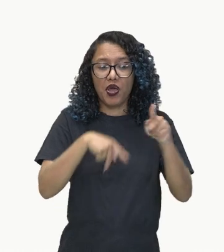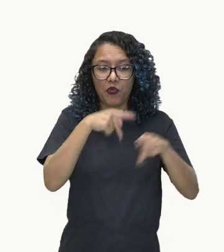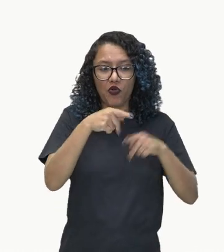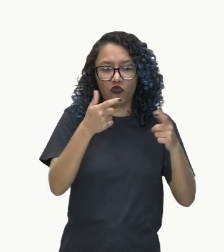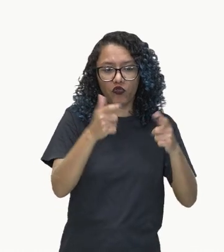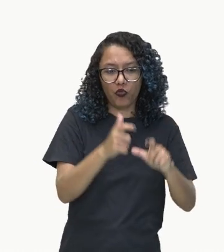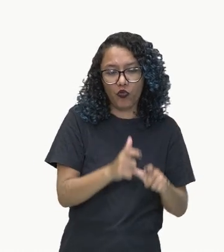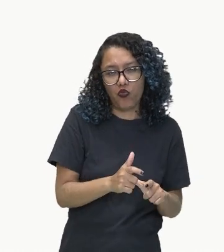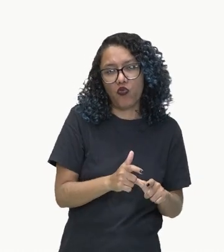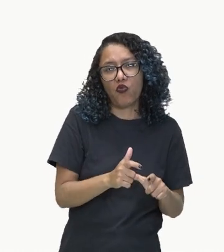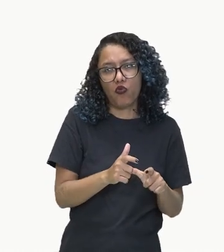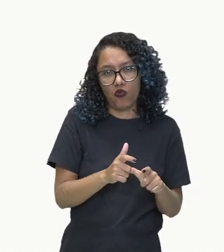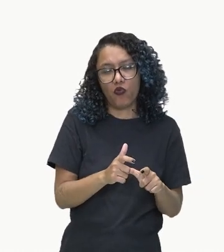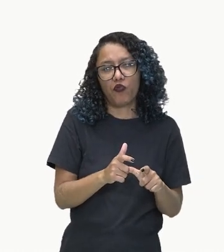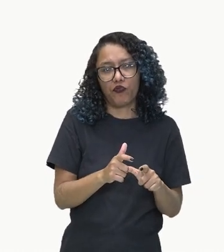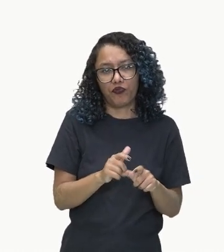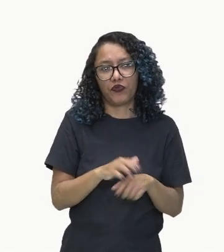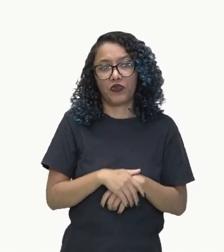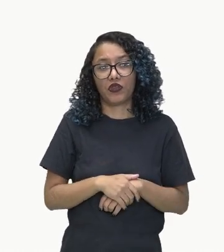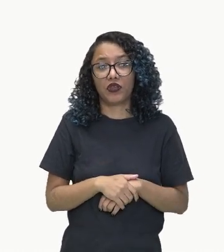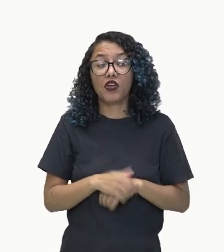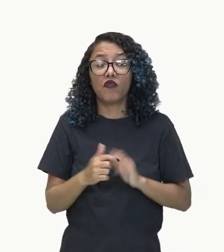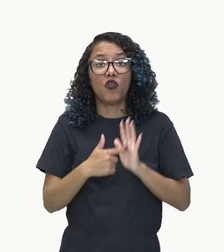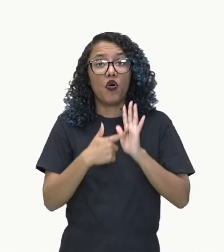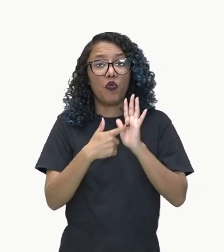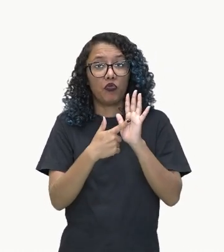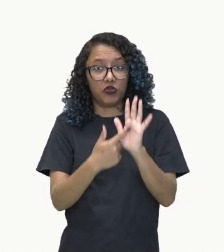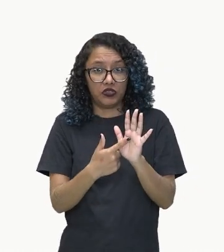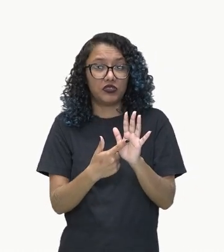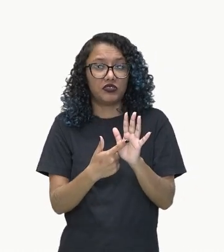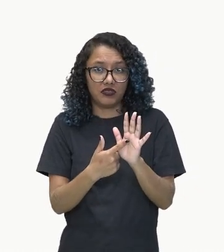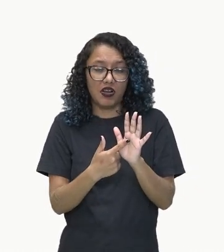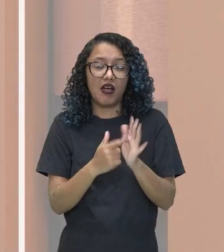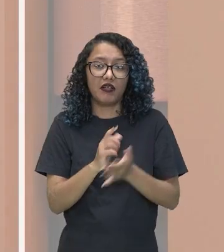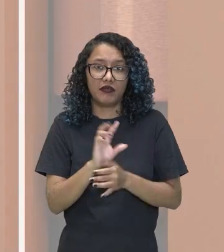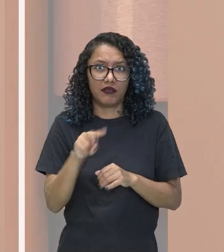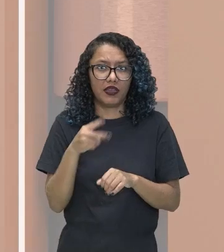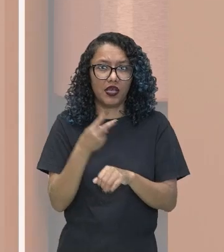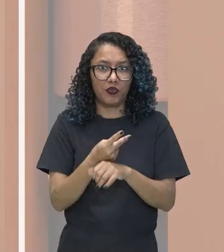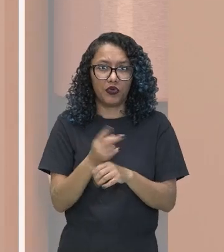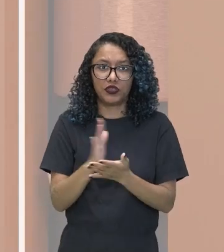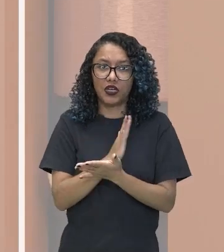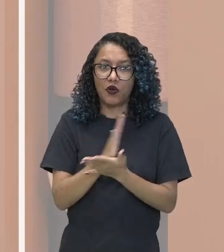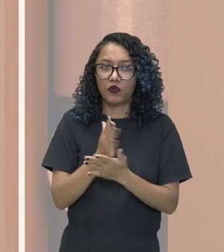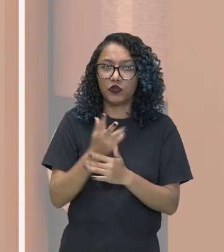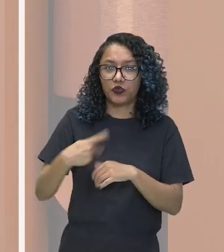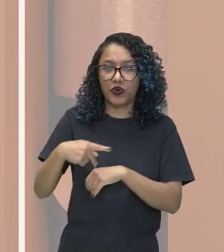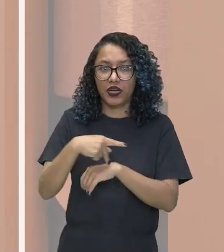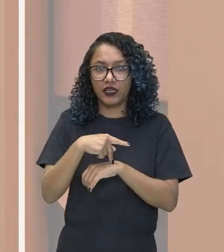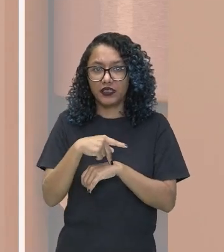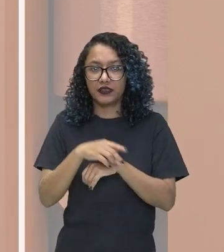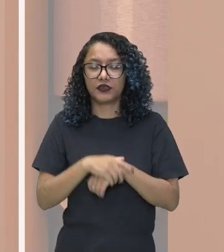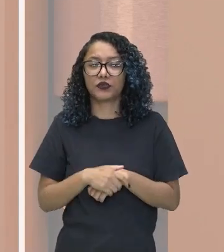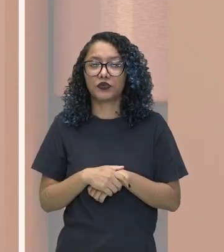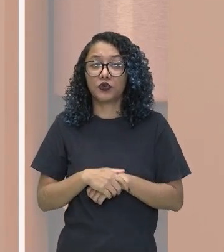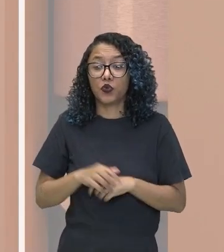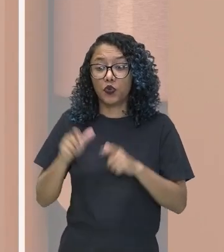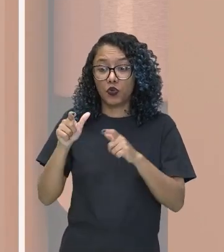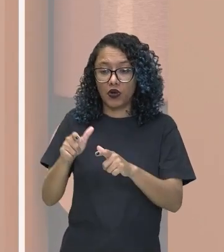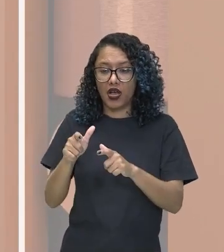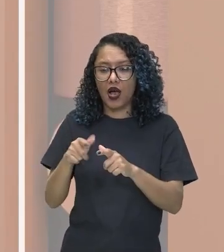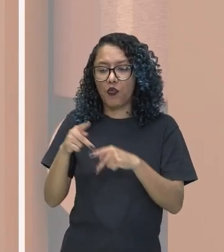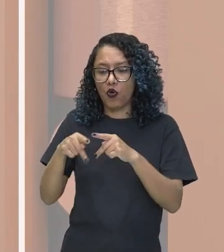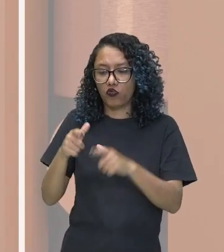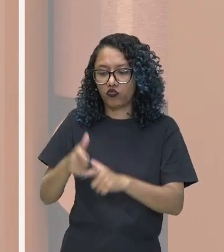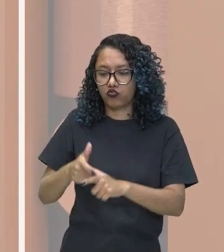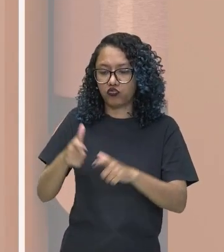povoado, na verdade. A gente vai já verificar que existem áreas do país que vão ter maior concentração populacional e outras, devido